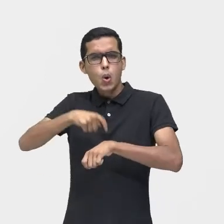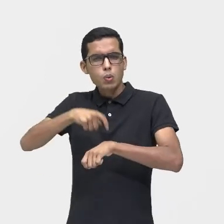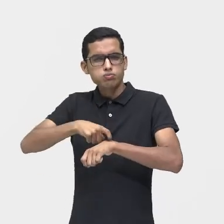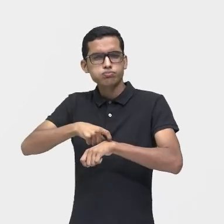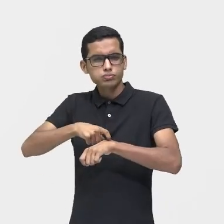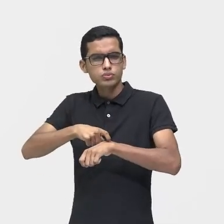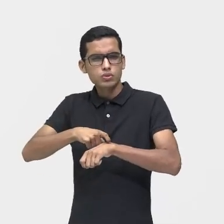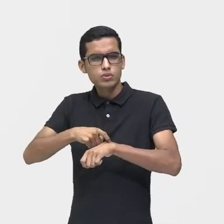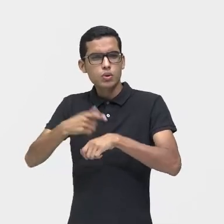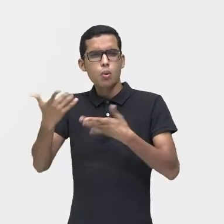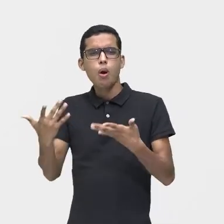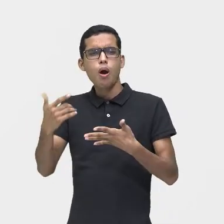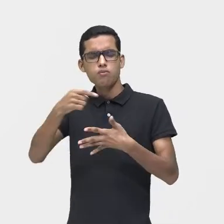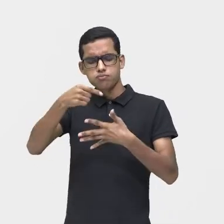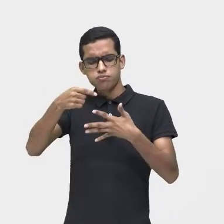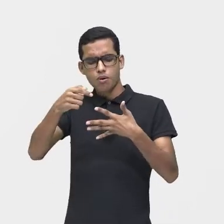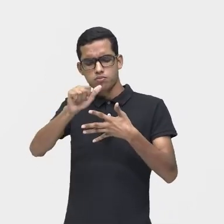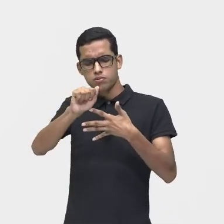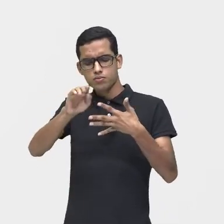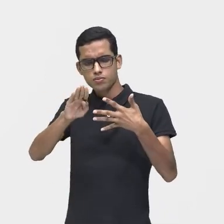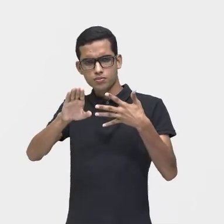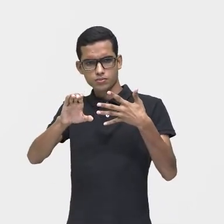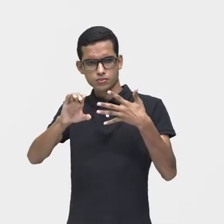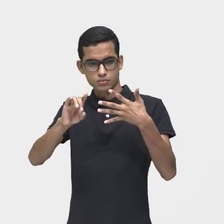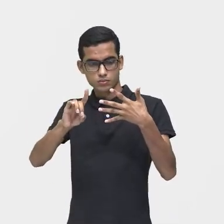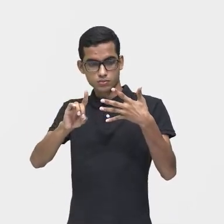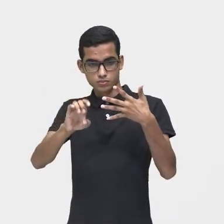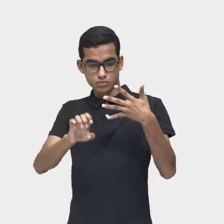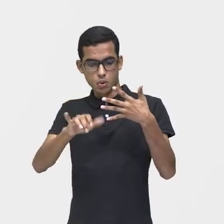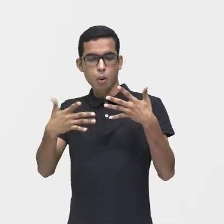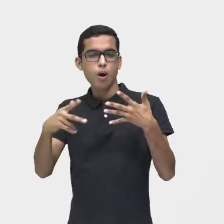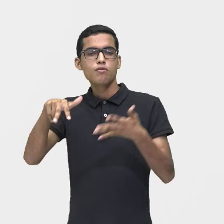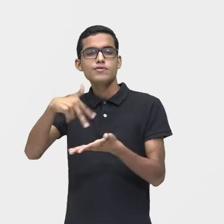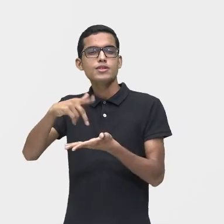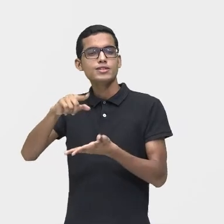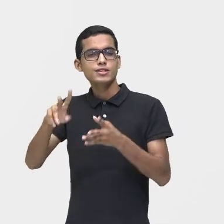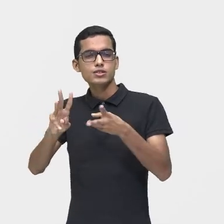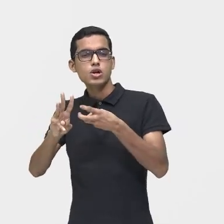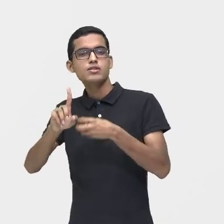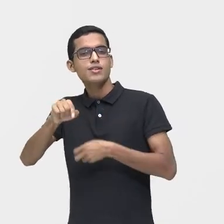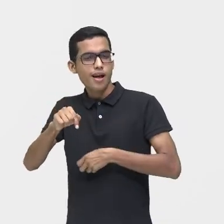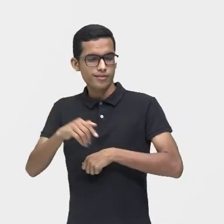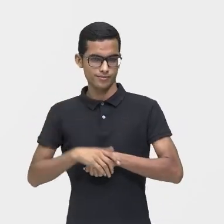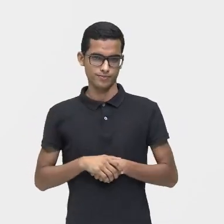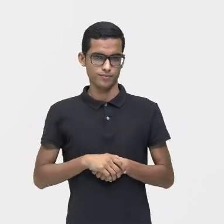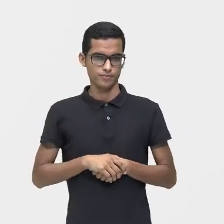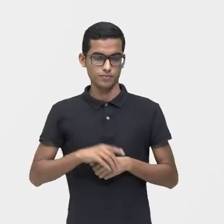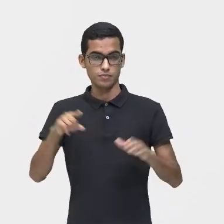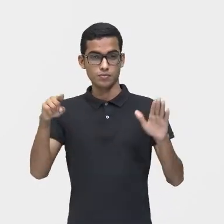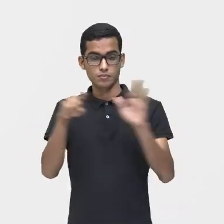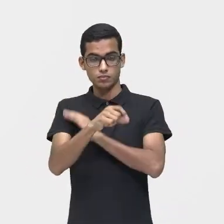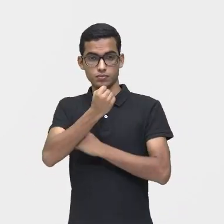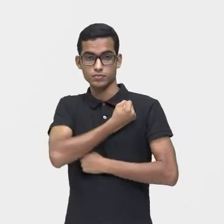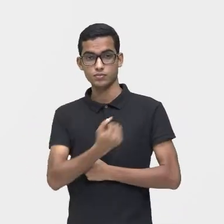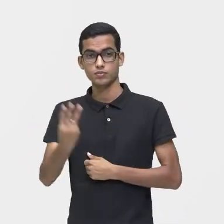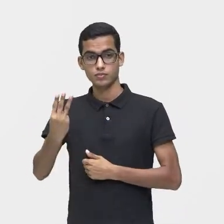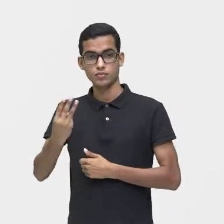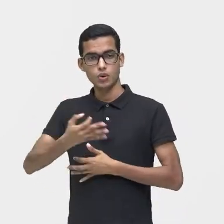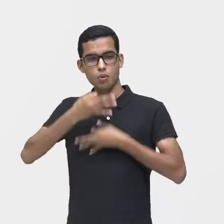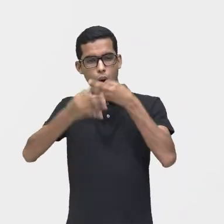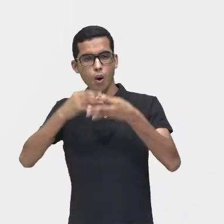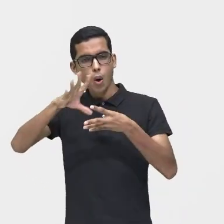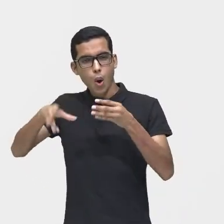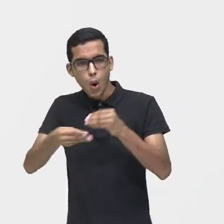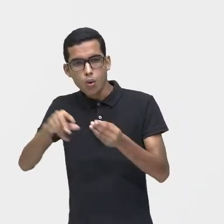Caetuagê, Kuarupi, Jacundá, Atiaru ou Toré. E a questão 3, comente sobre a dança Atiaru. Vocês vão ter